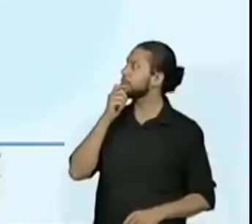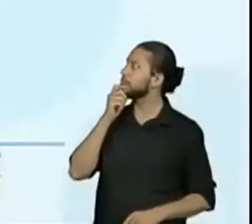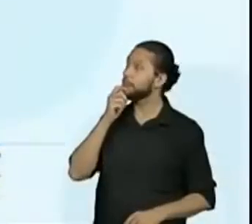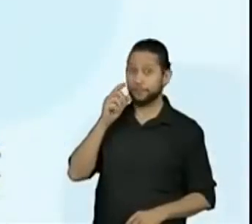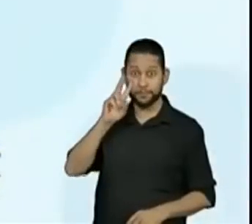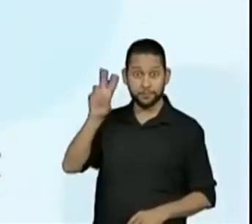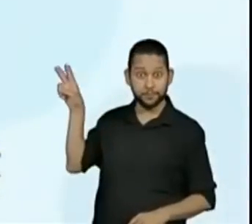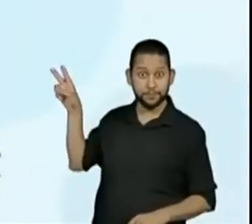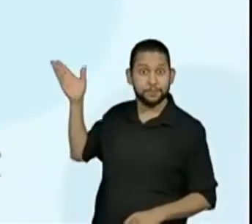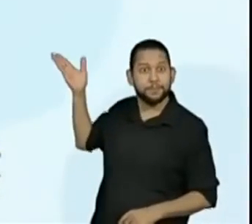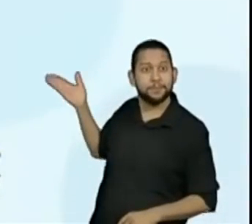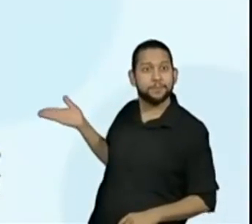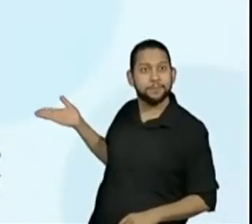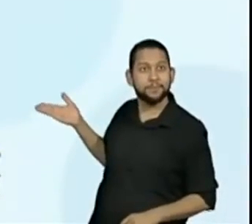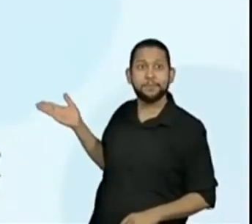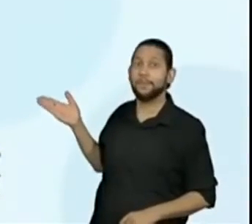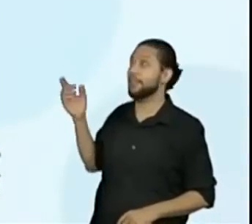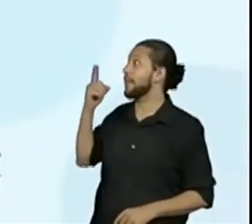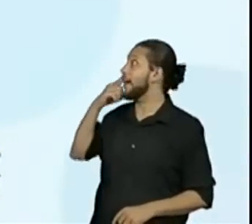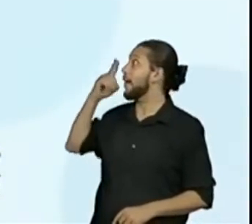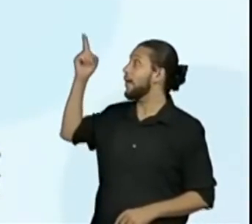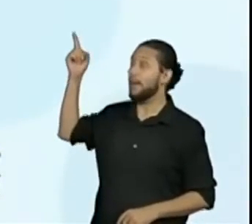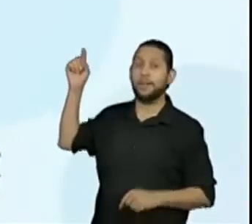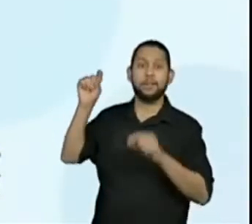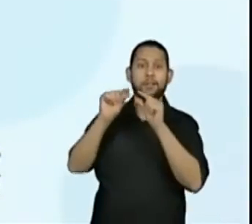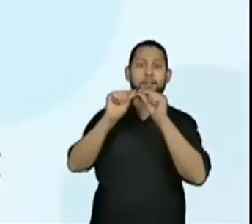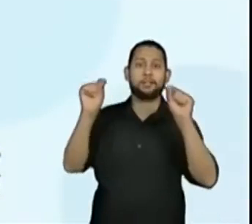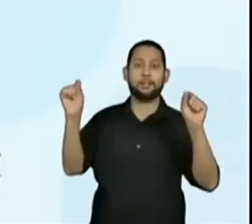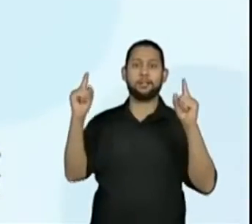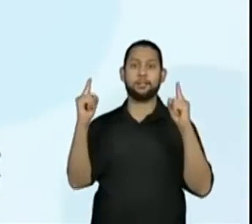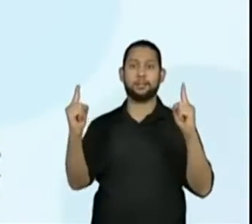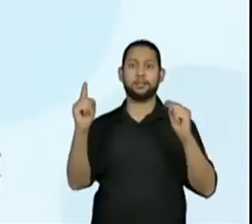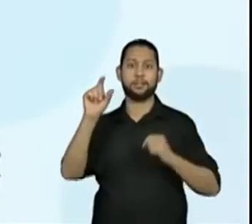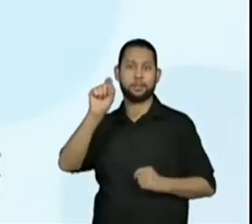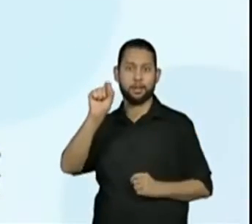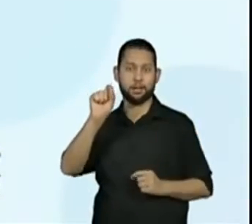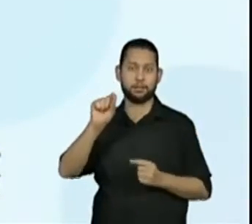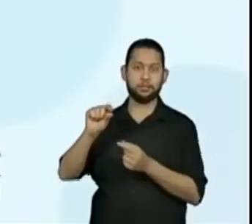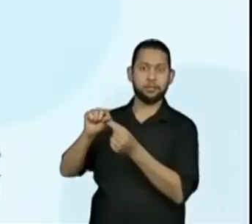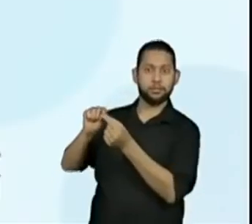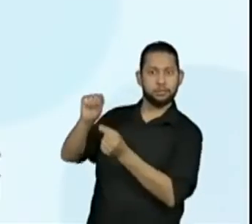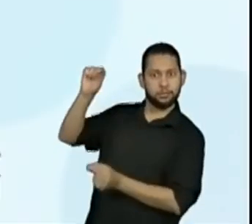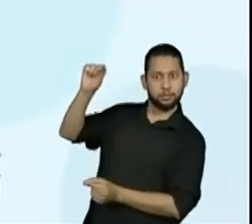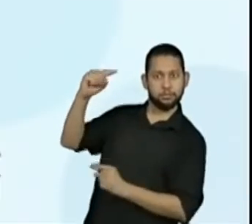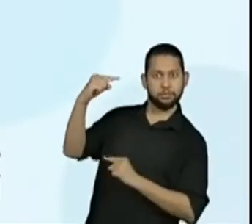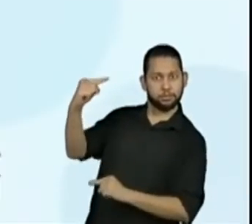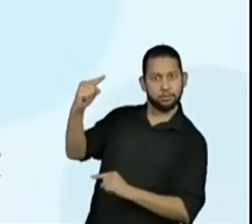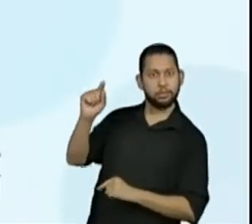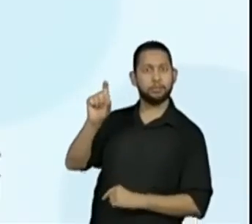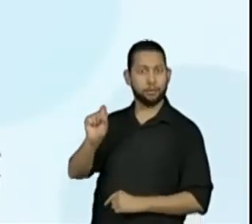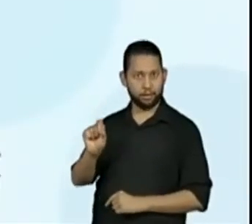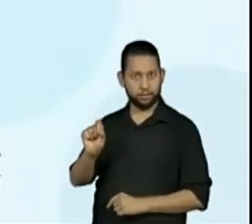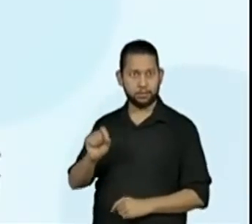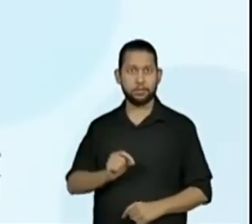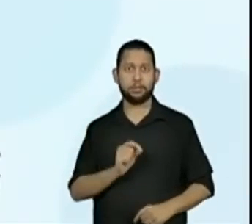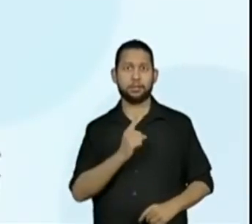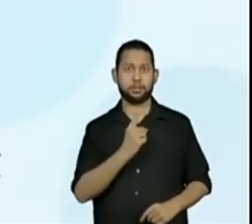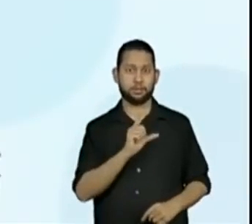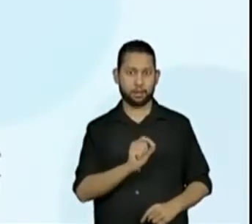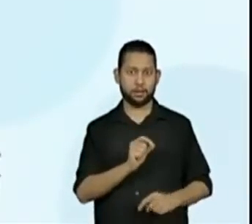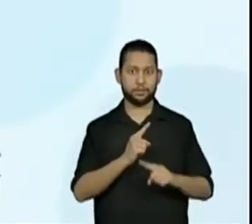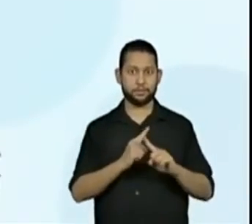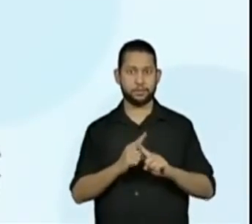acompanham e isso a pro Fabiana apontou um lado vezes o outro lado é igual a